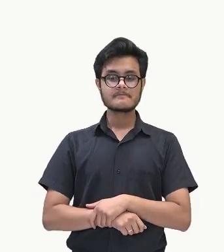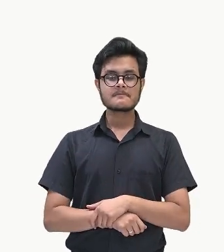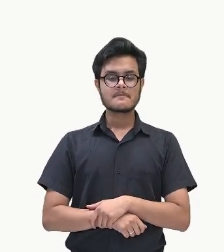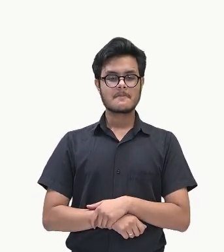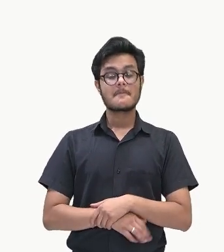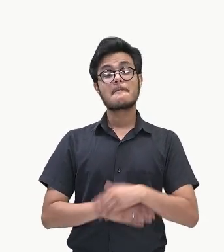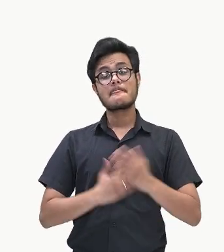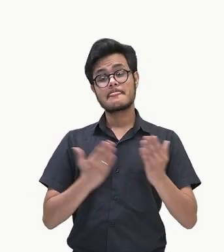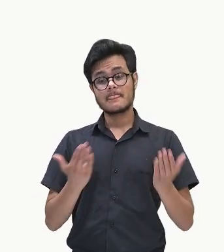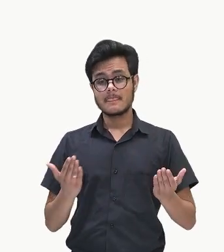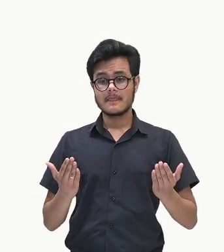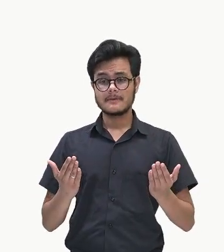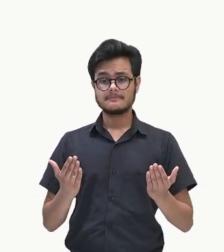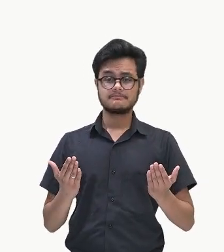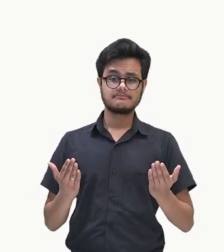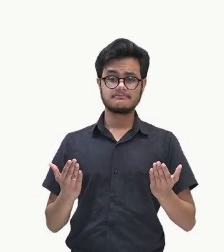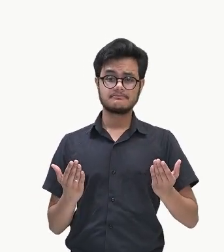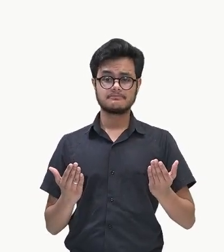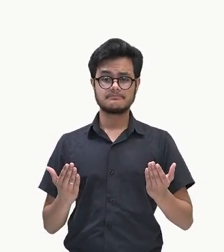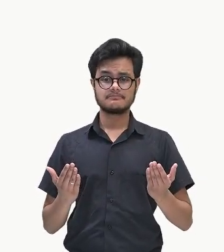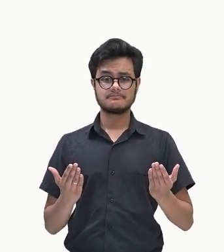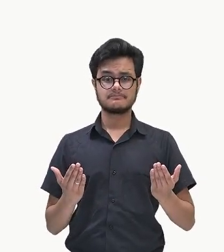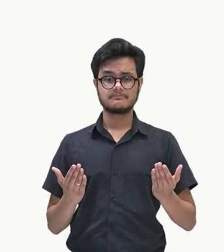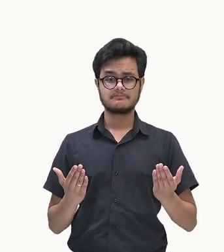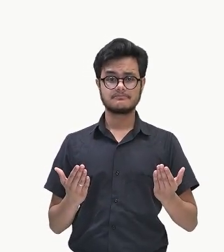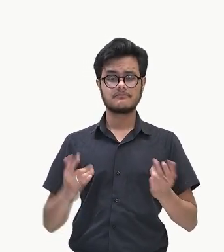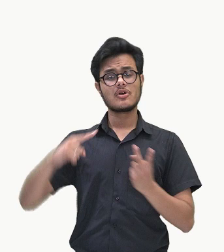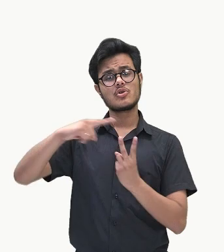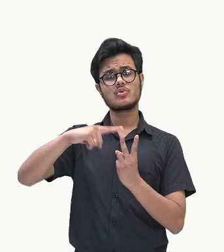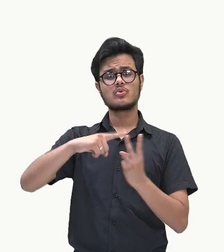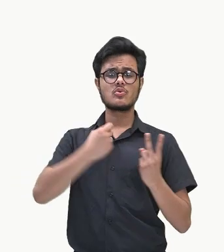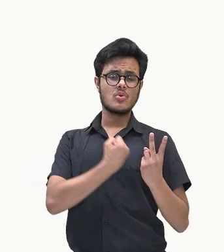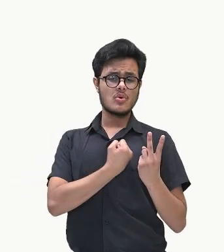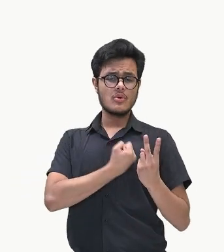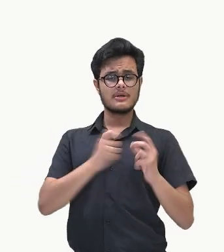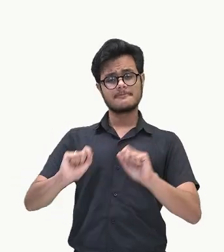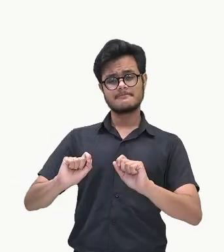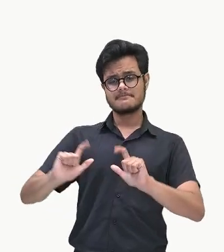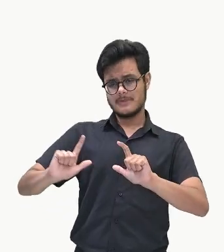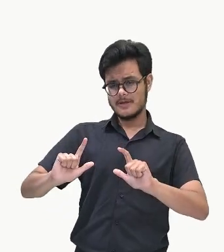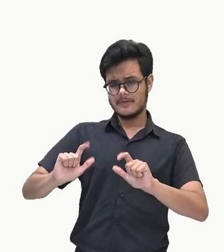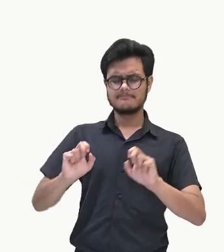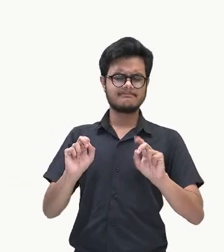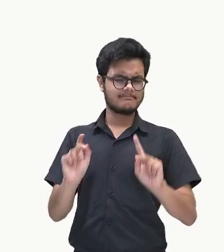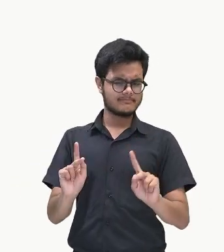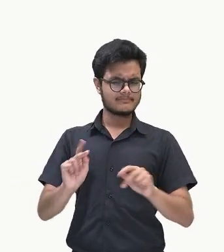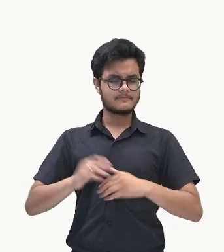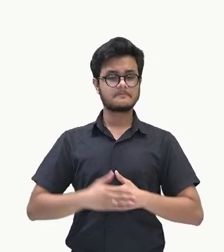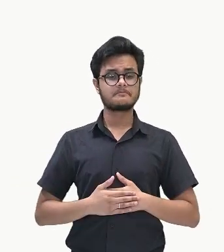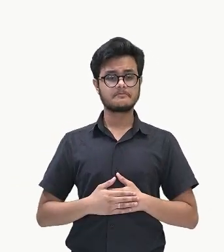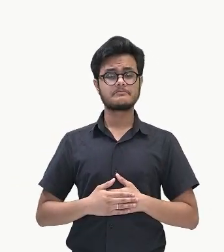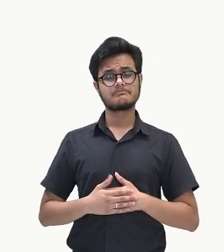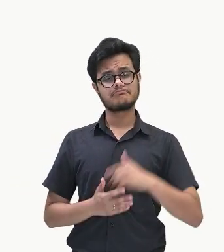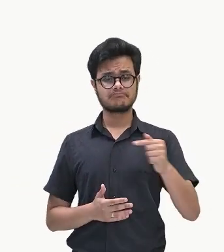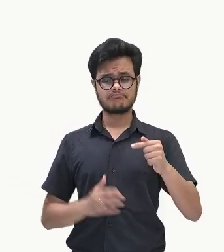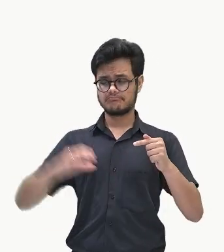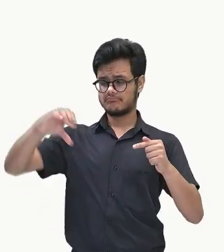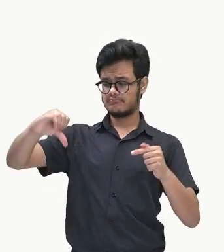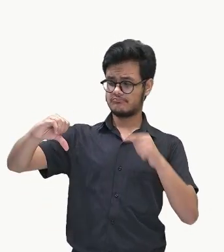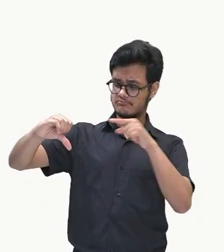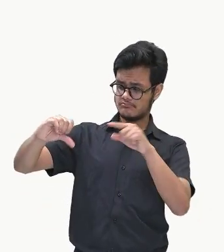maior radicando indicará o meu número maior. Como eu sei que o 9 é maior do que o